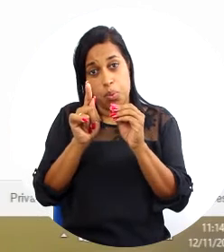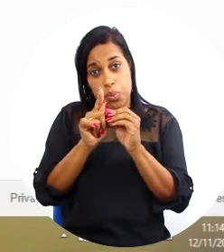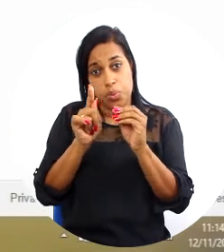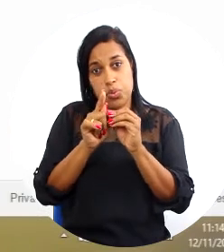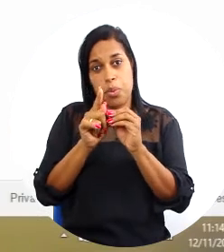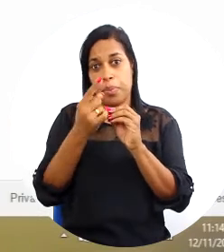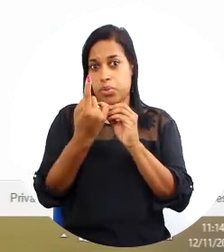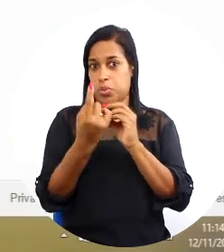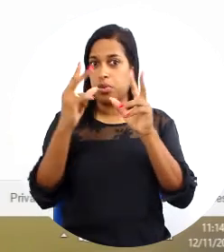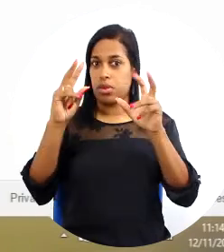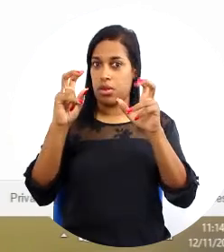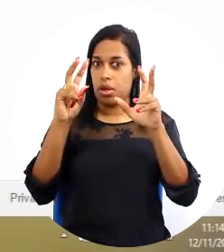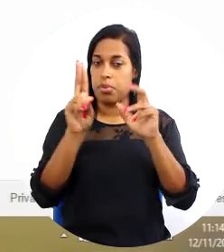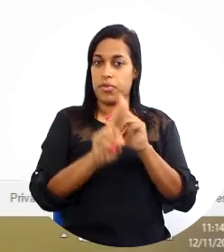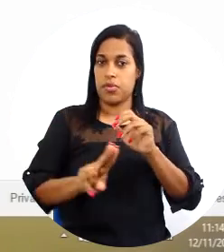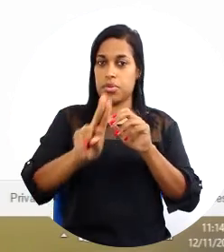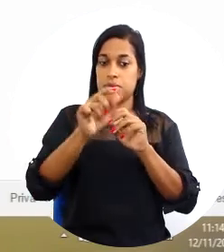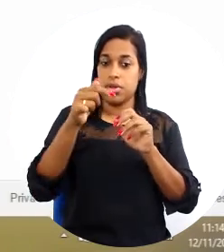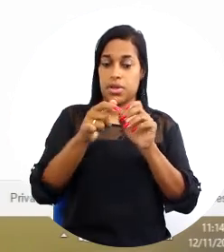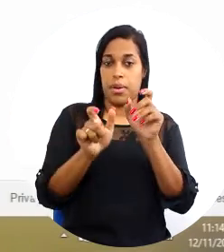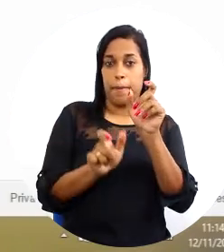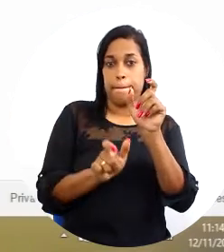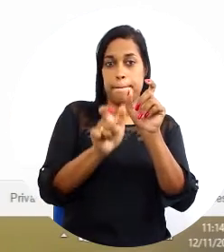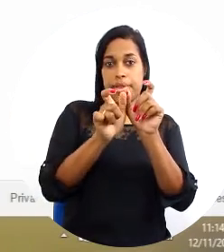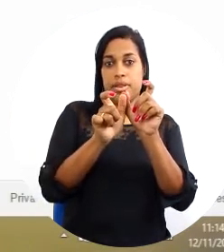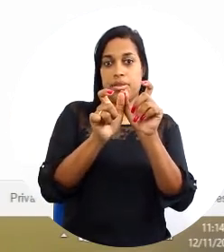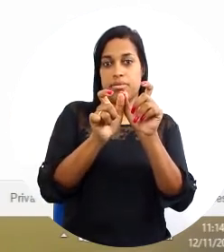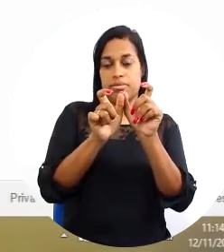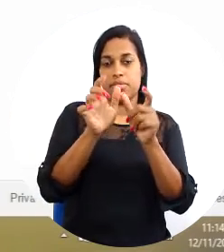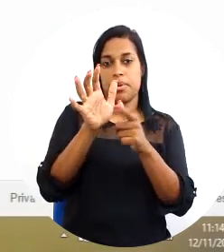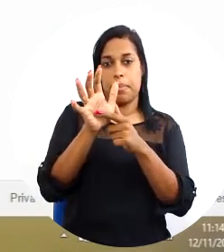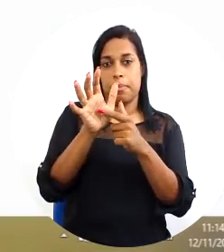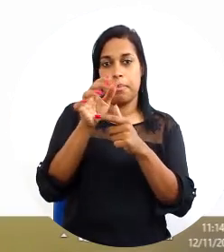um determinado termo utilizar aqui a palavra mãe